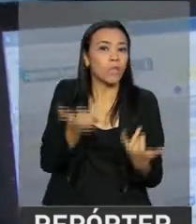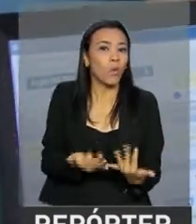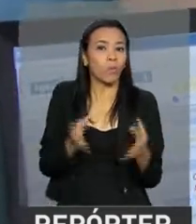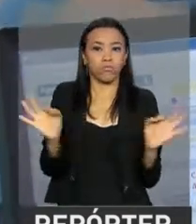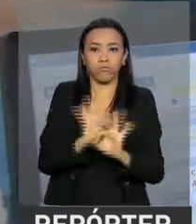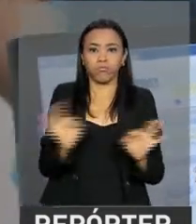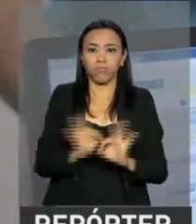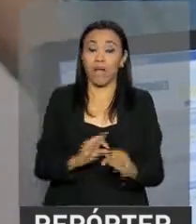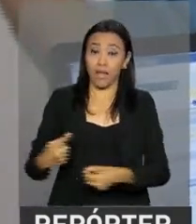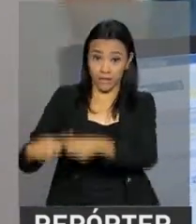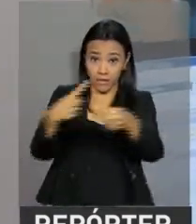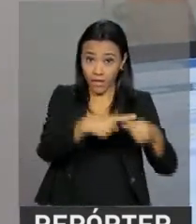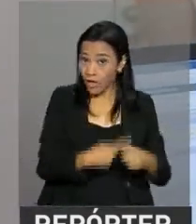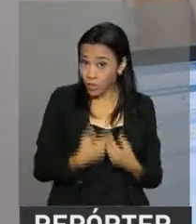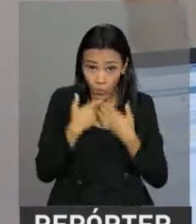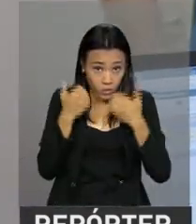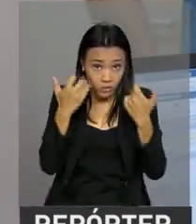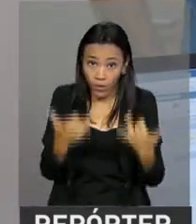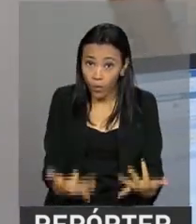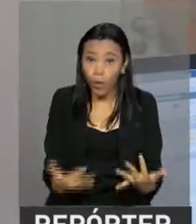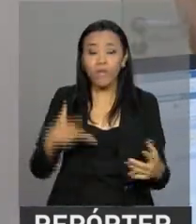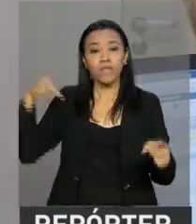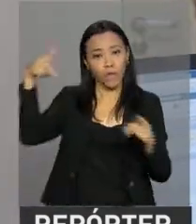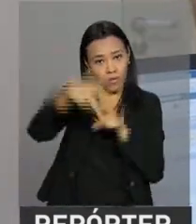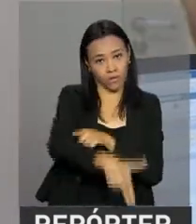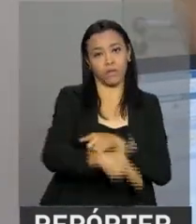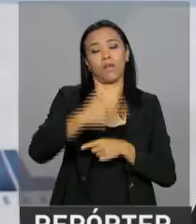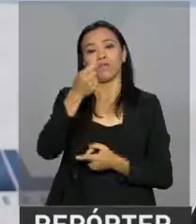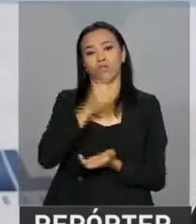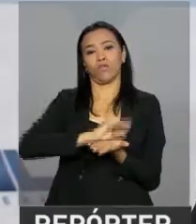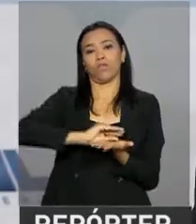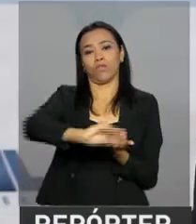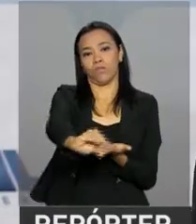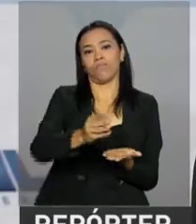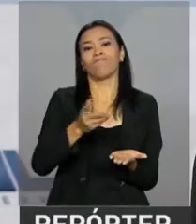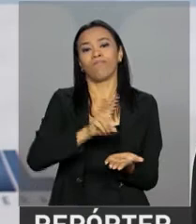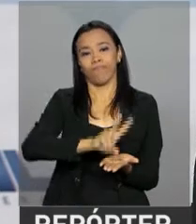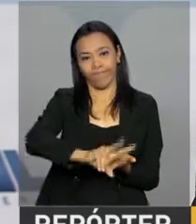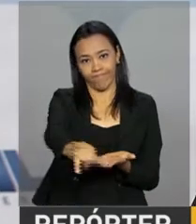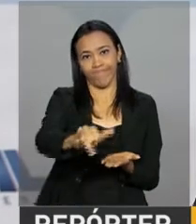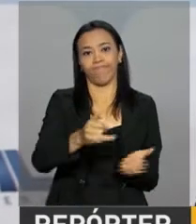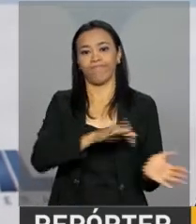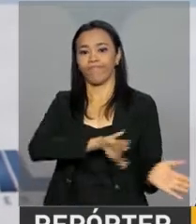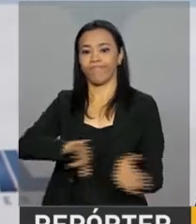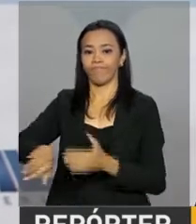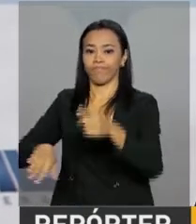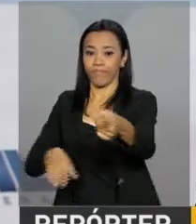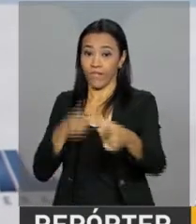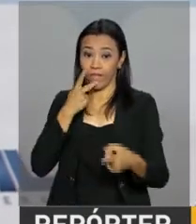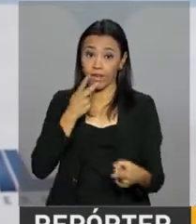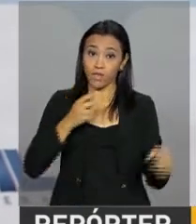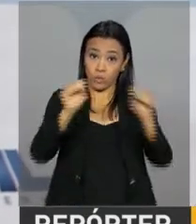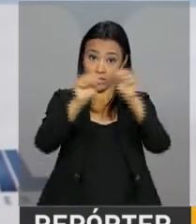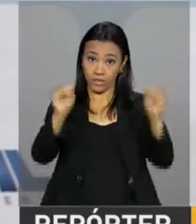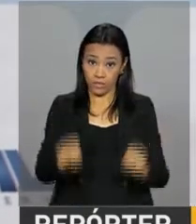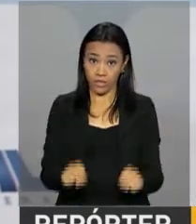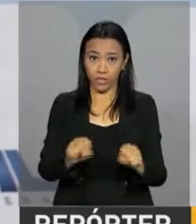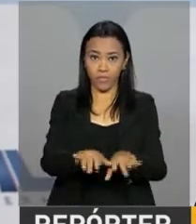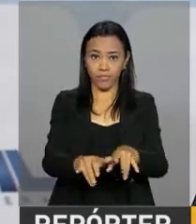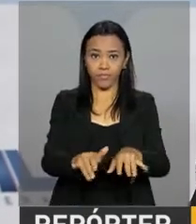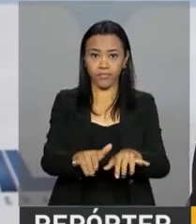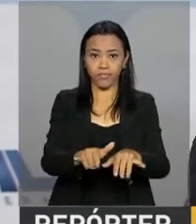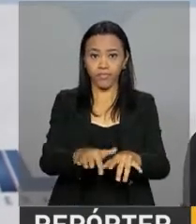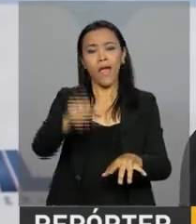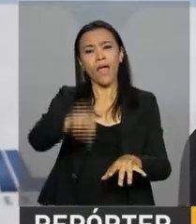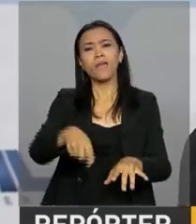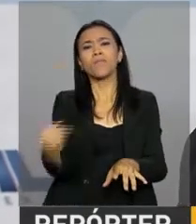justificaram vão ter os recursos da atenção básica suspensos prontuário eletrônico é uma ferramenta importante para a gestão municipal